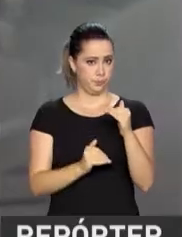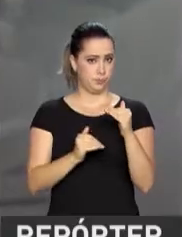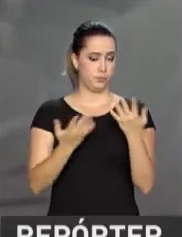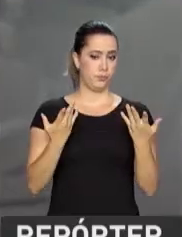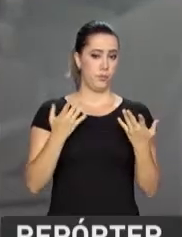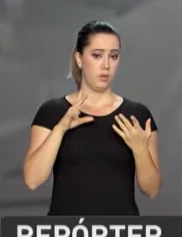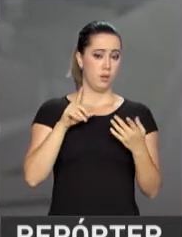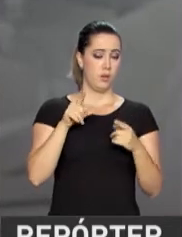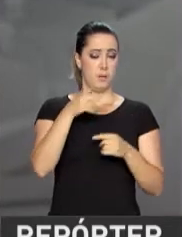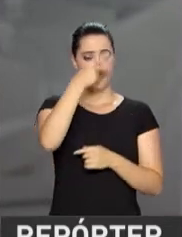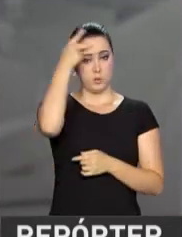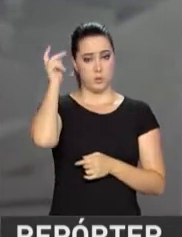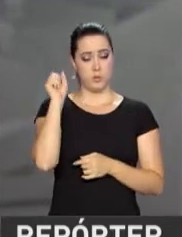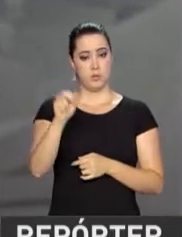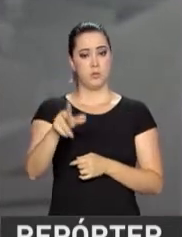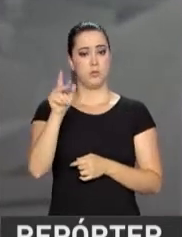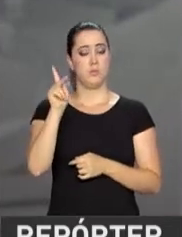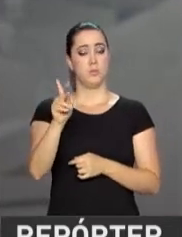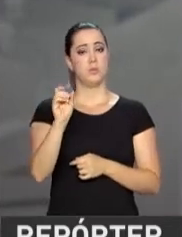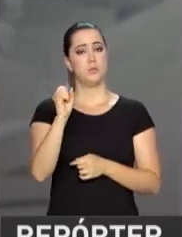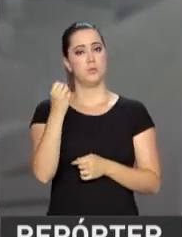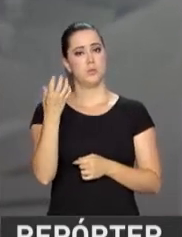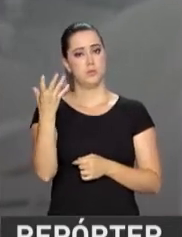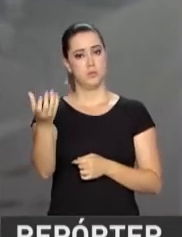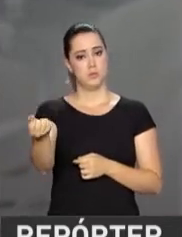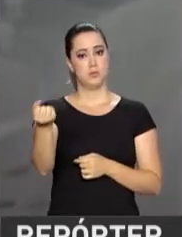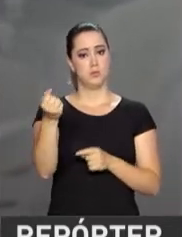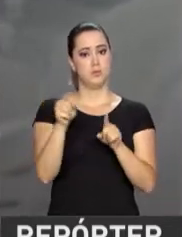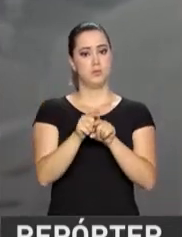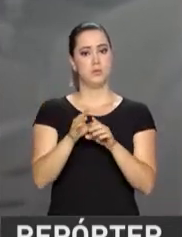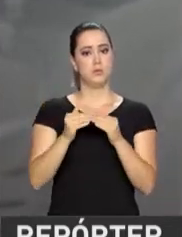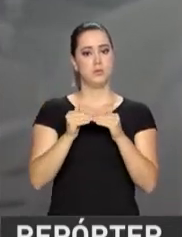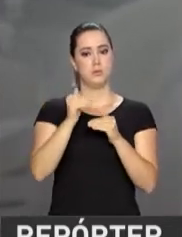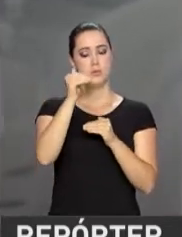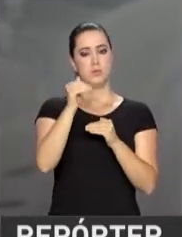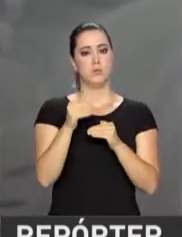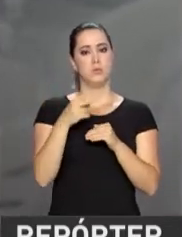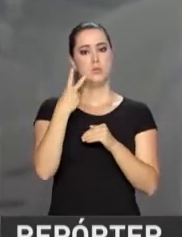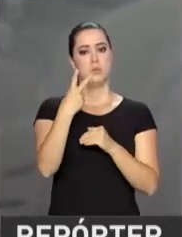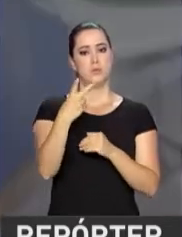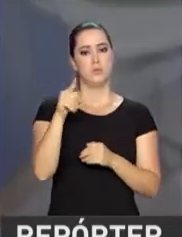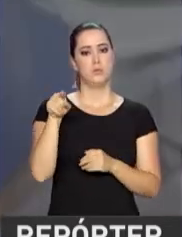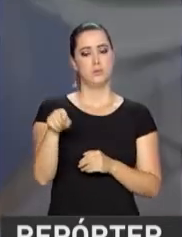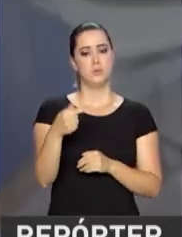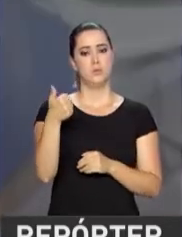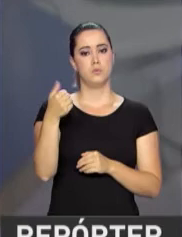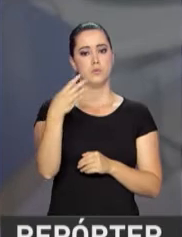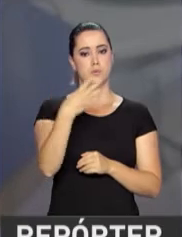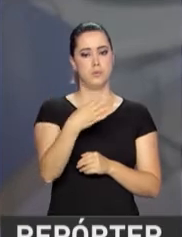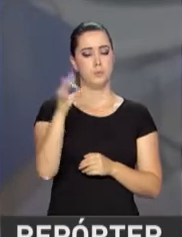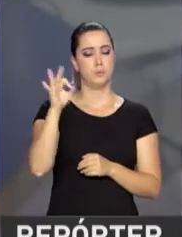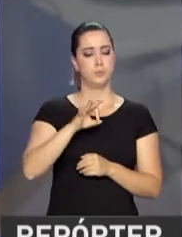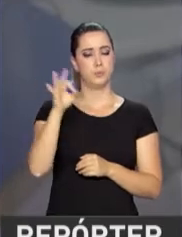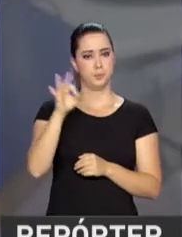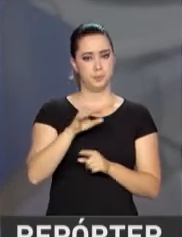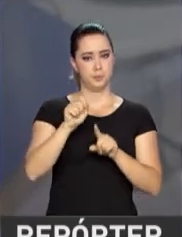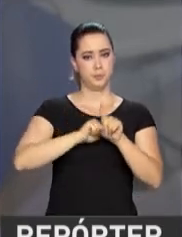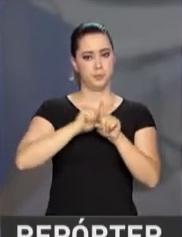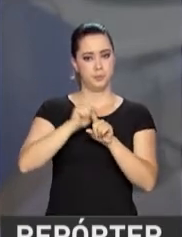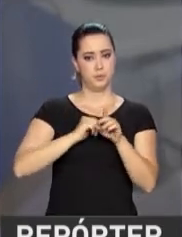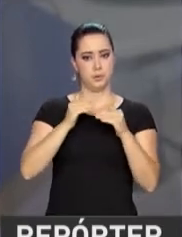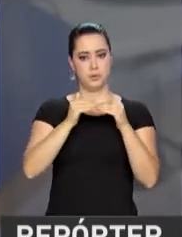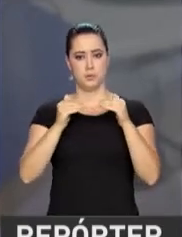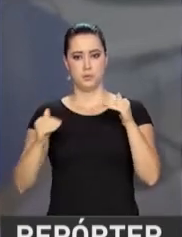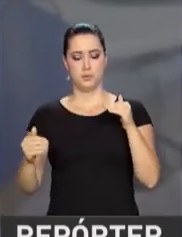já no caso dos aposentados e pensionistas a taxa máxima que pode ser cobrada cai de 2,14 por cento